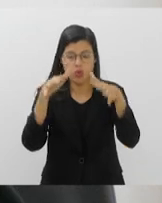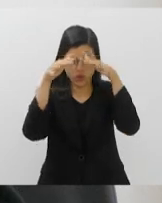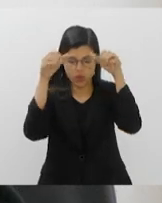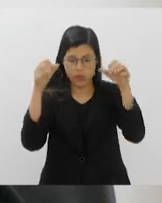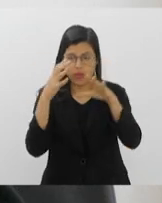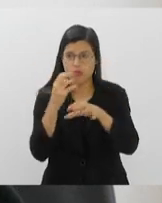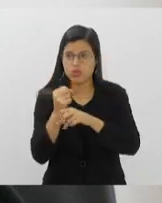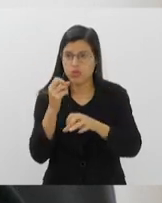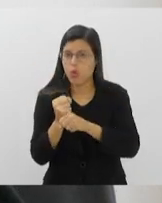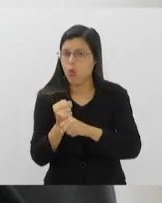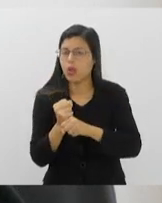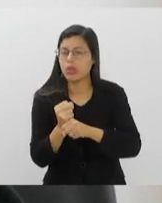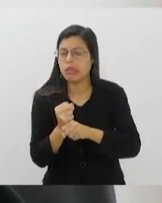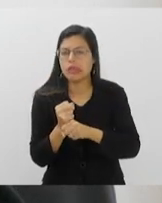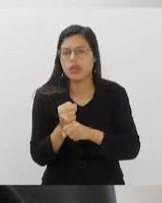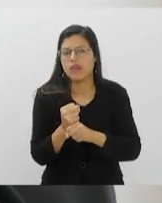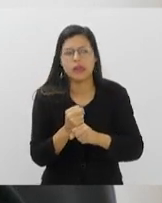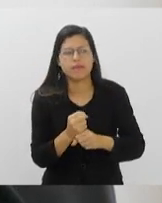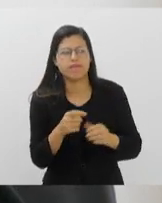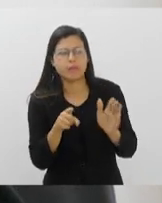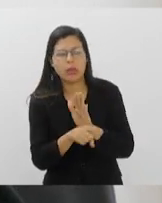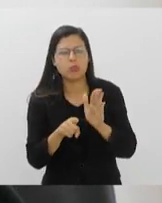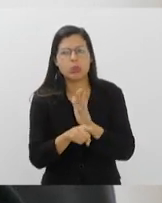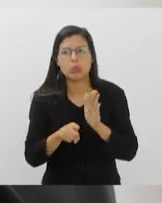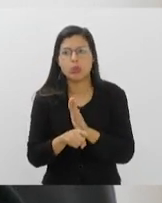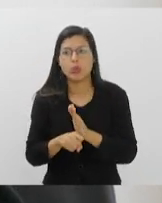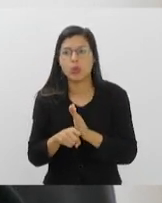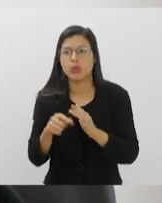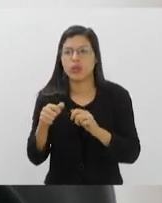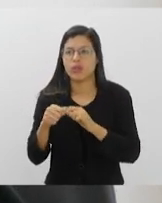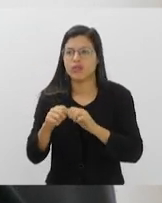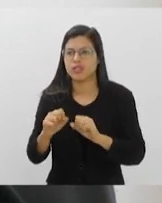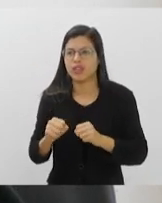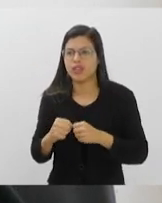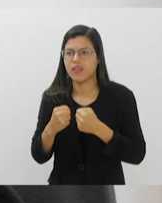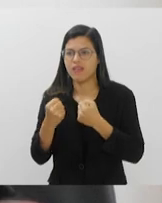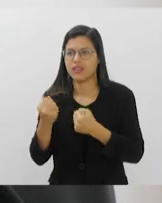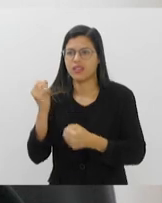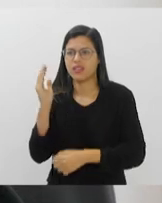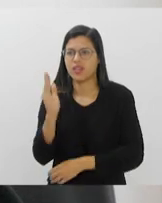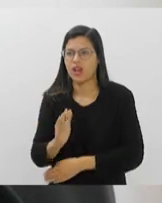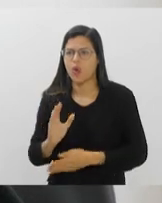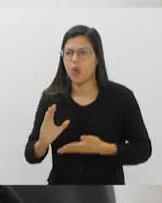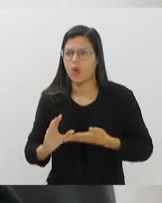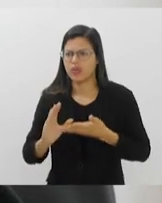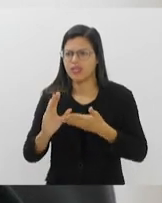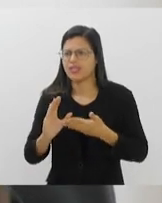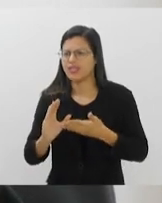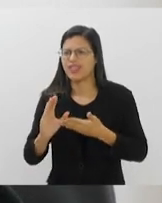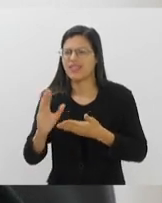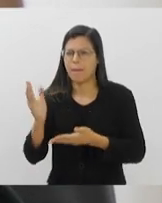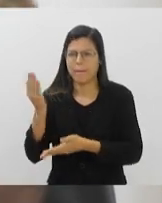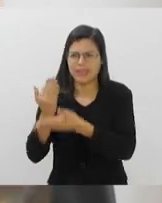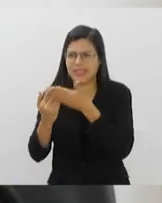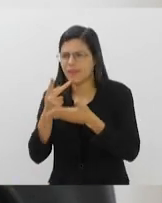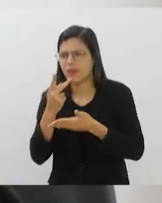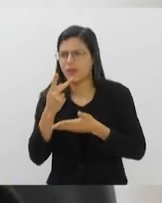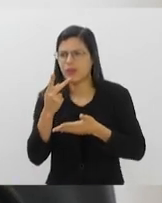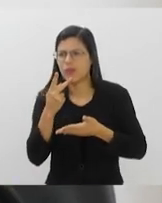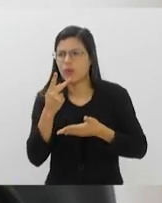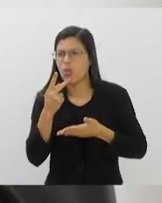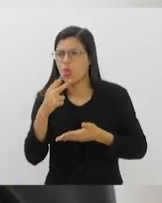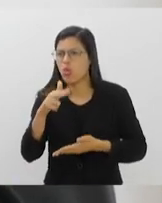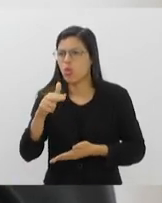eu ia fazer a defesa eh direta até o os conselheiros na época falavam engraçado nunca veio um